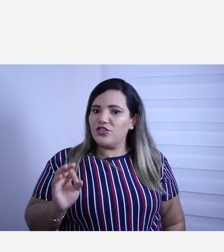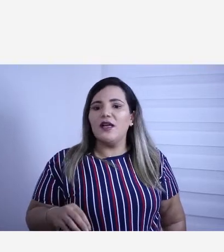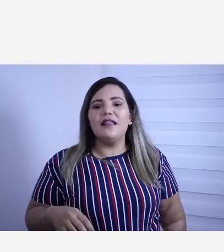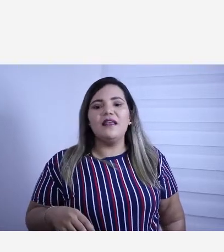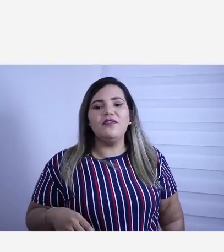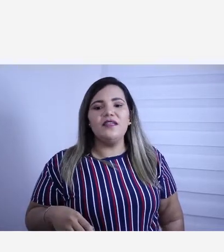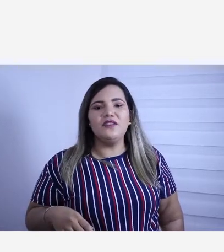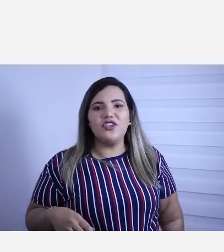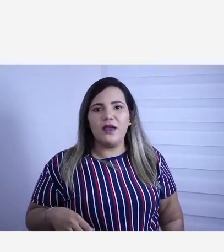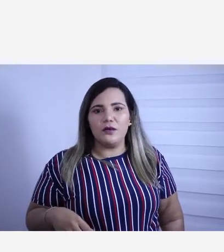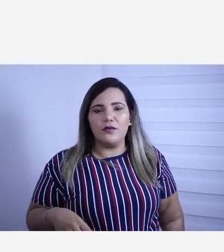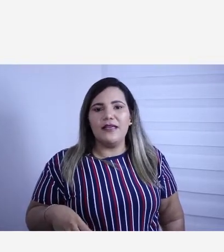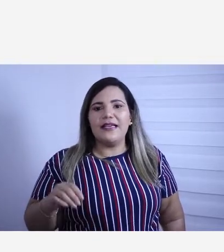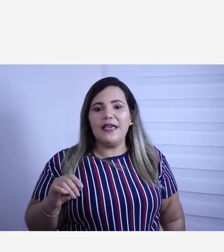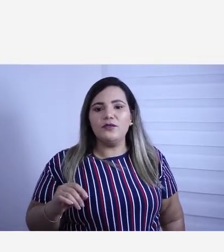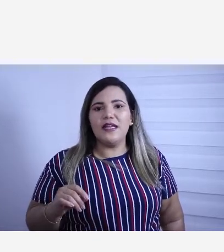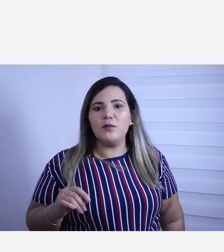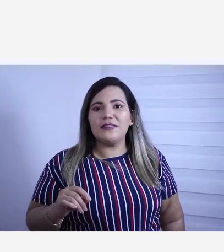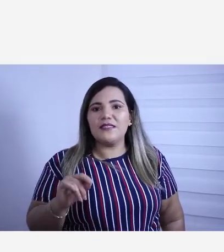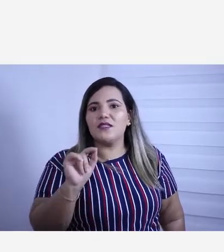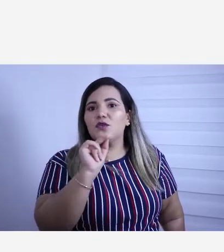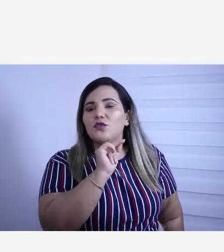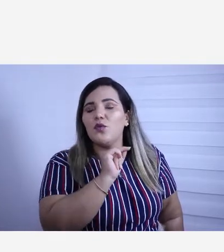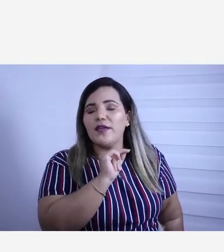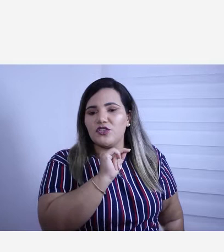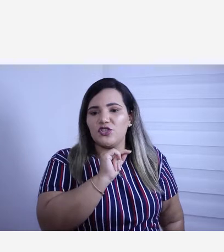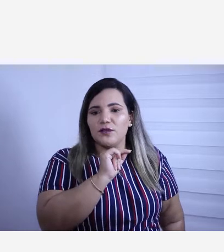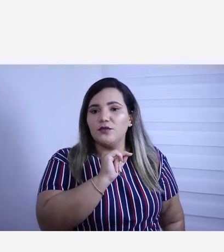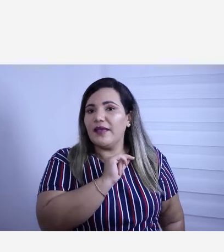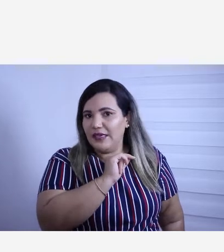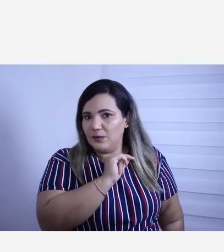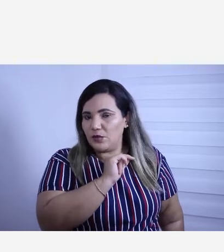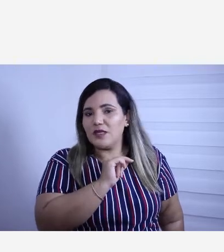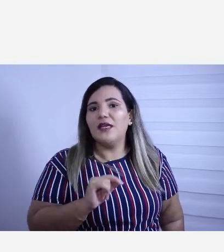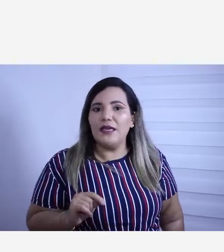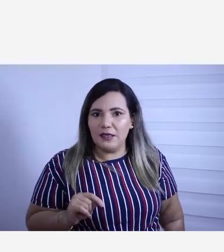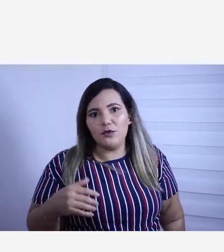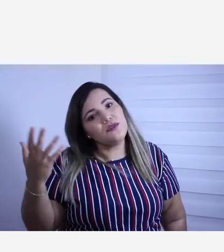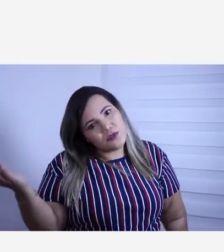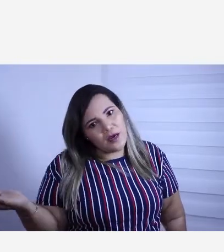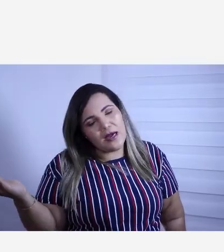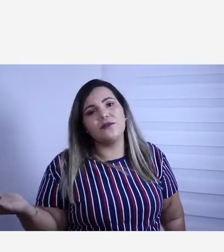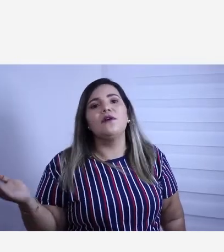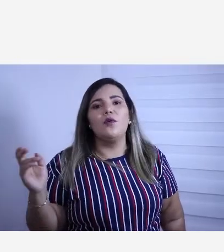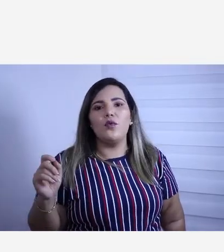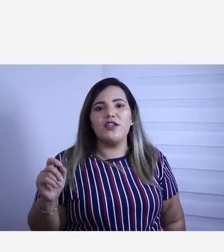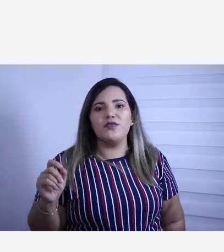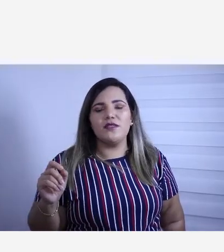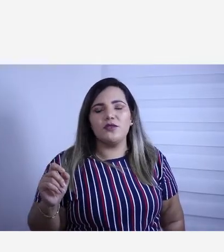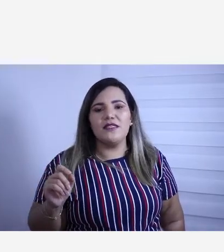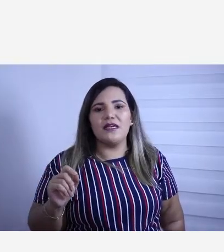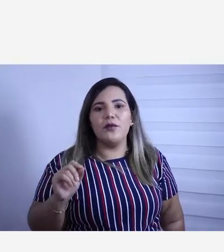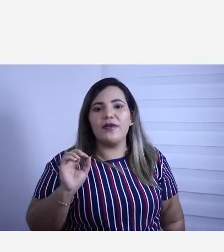most sweet love in the jungle quem é o teu uma peça só do leads na animals animals claro